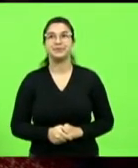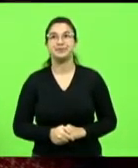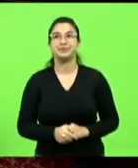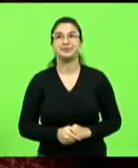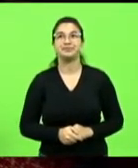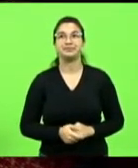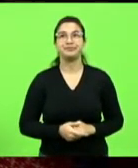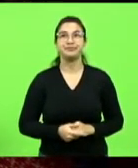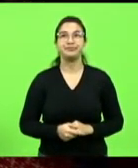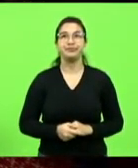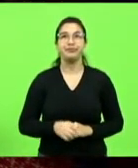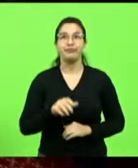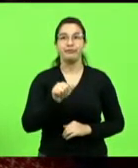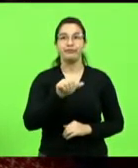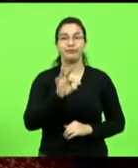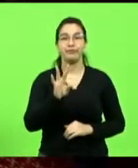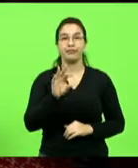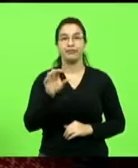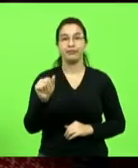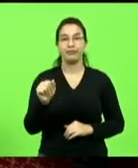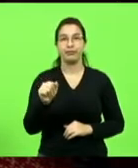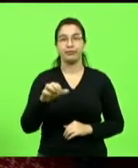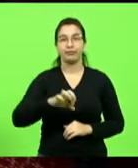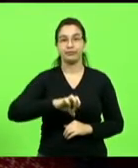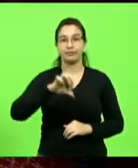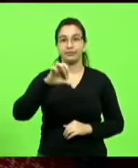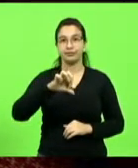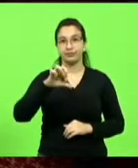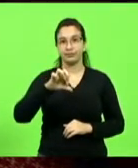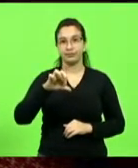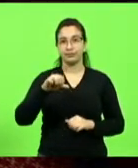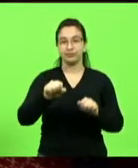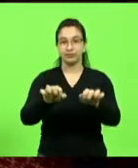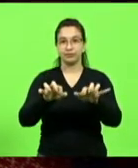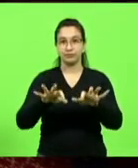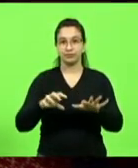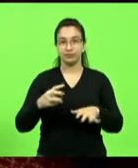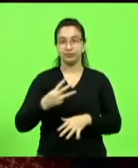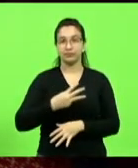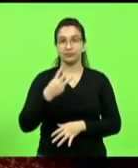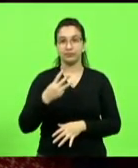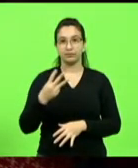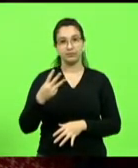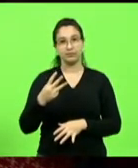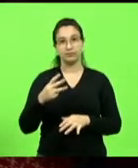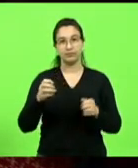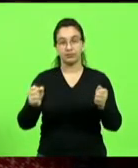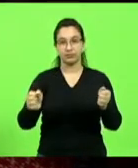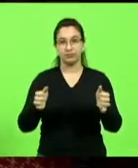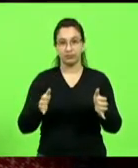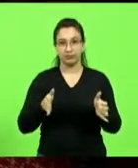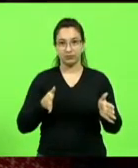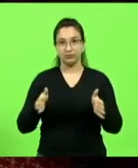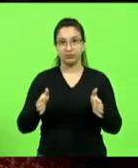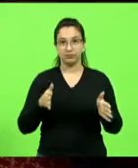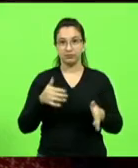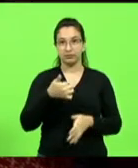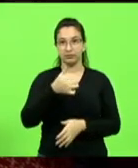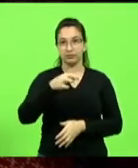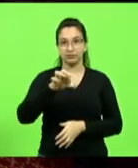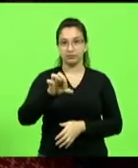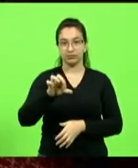Ata da nona sessão extraordinária da terceira sessão legislativa da nona, digo, da 19ª legislatura